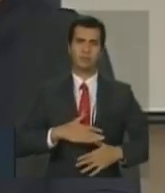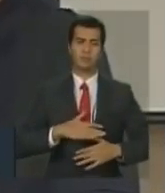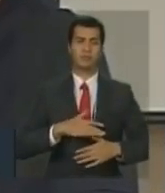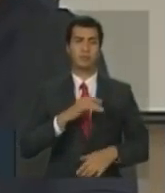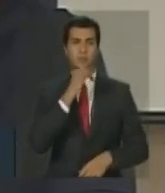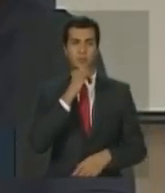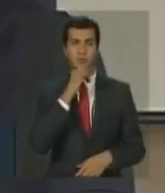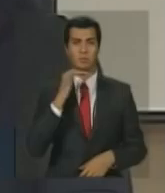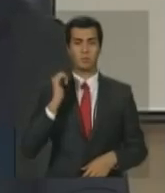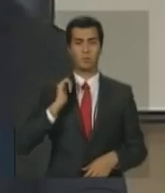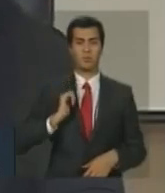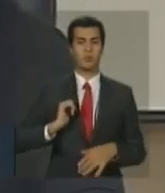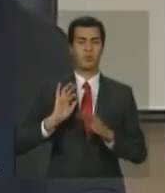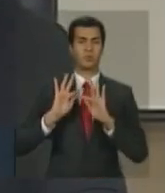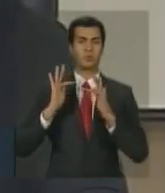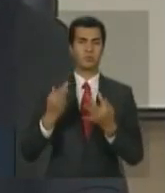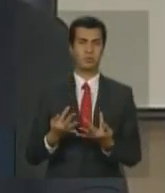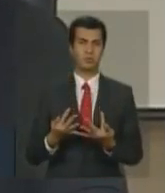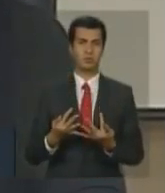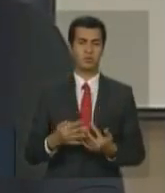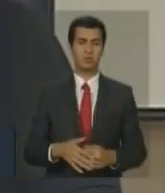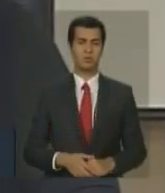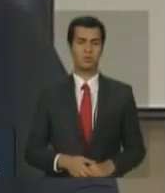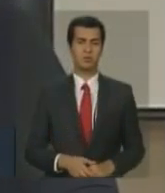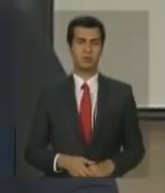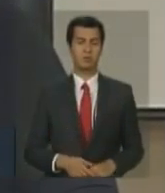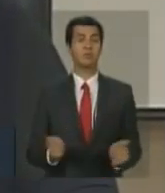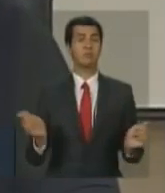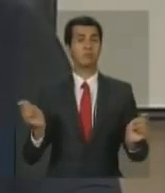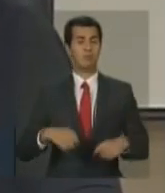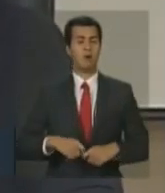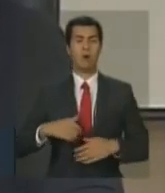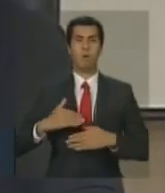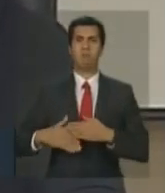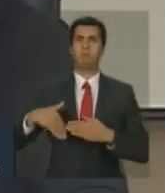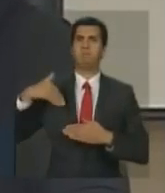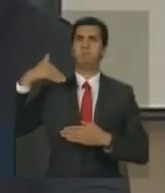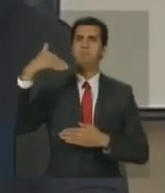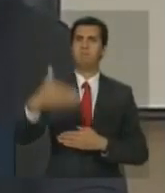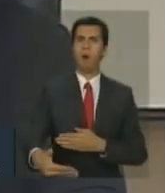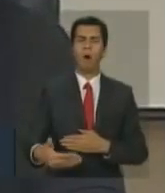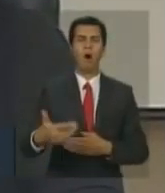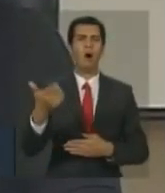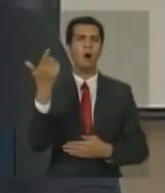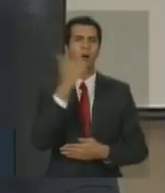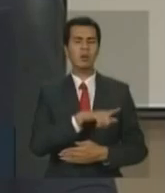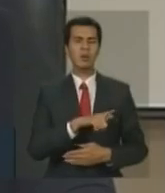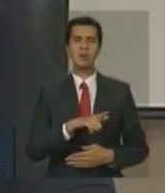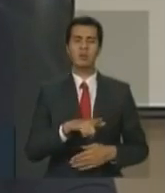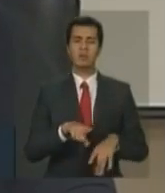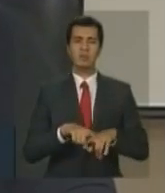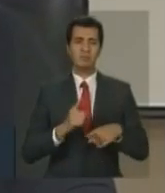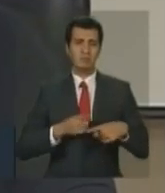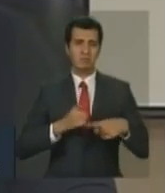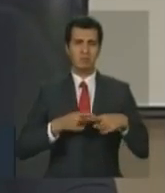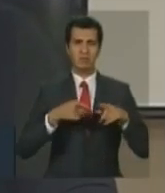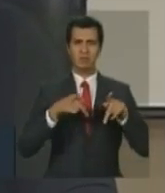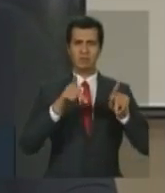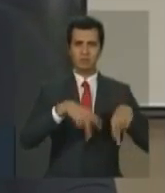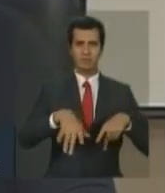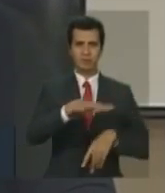de um melhor desempenho, a tua capacidade de ter taxas crescentes vai diminuindo. Isso não quer dizer que você não